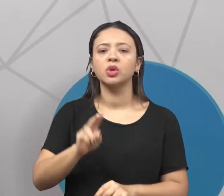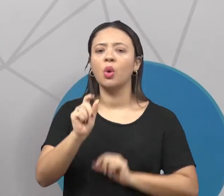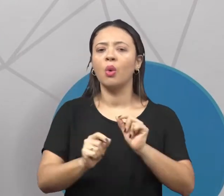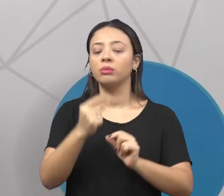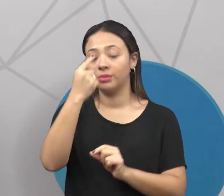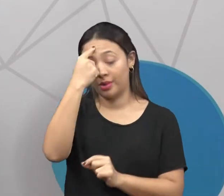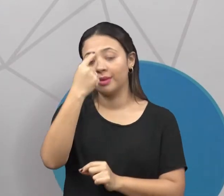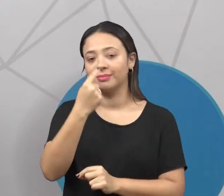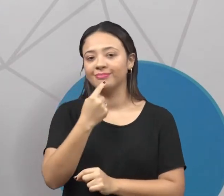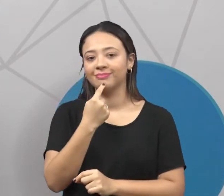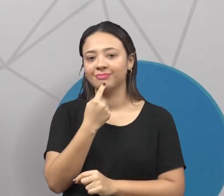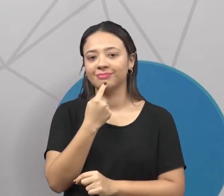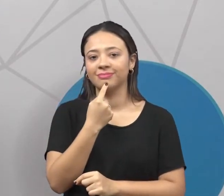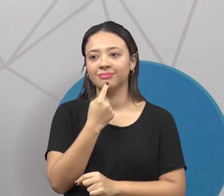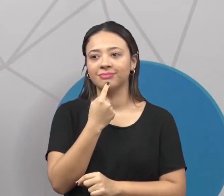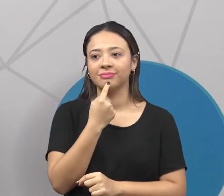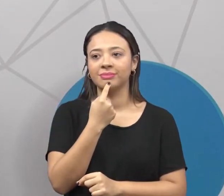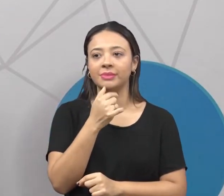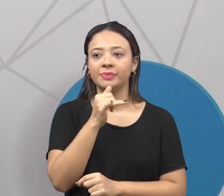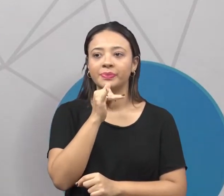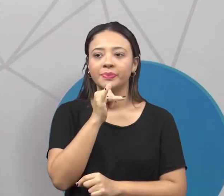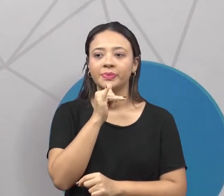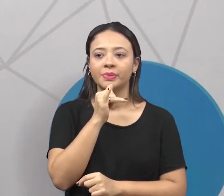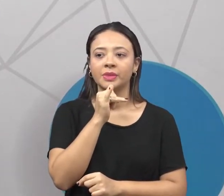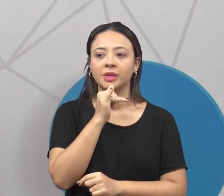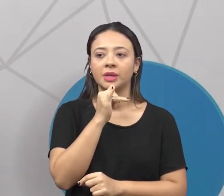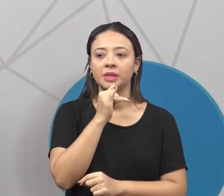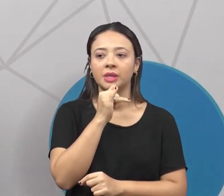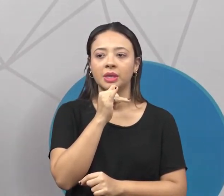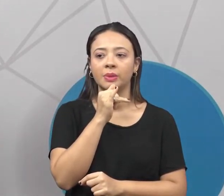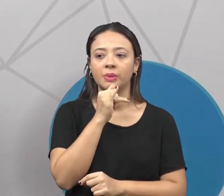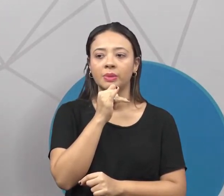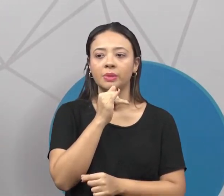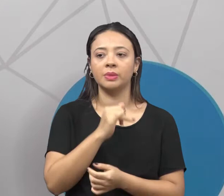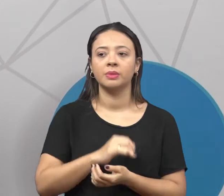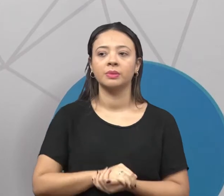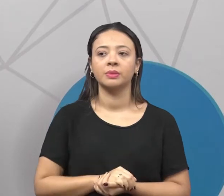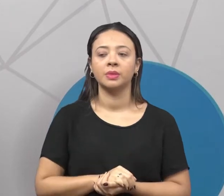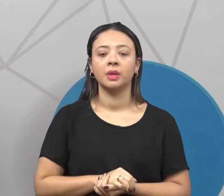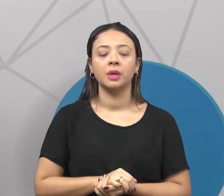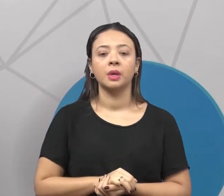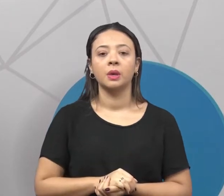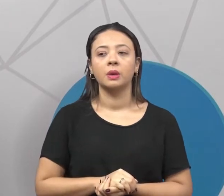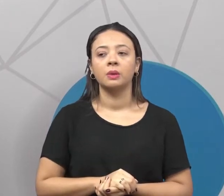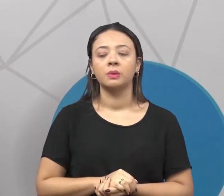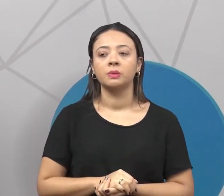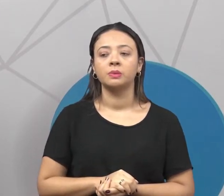podemos falar, determinar uma paisagem culturais, por exemplo,